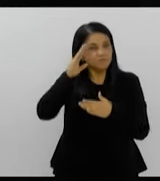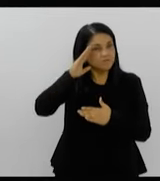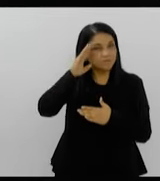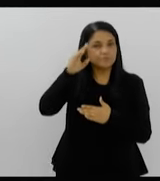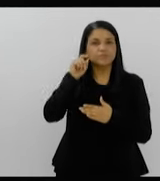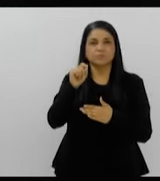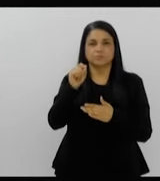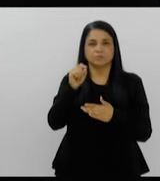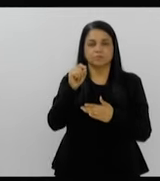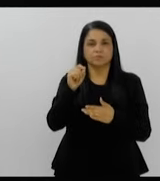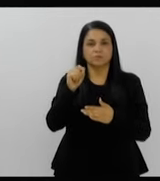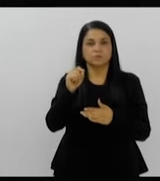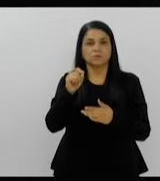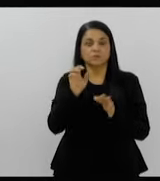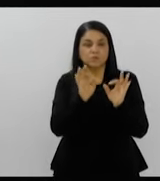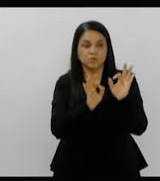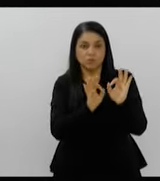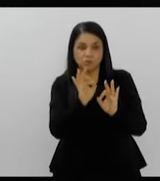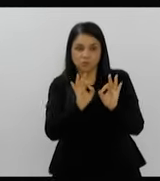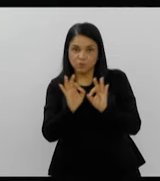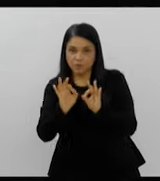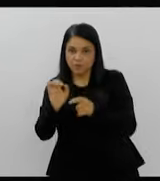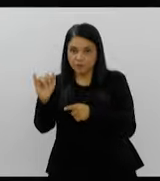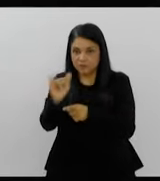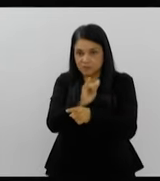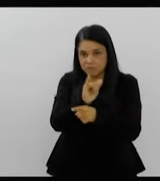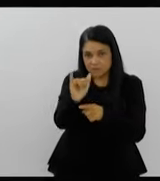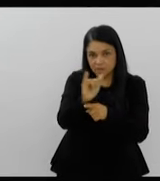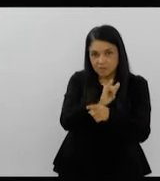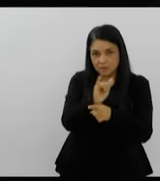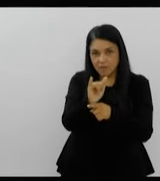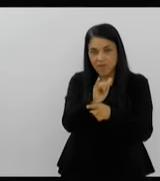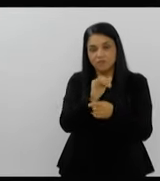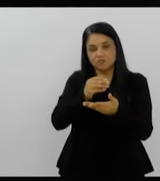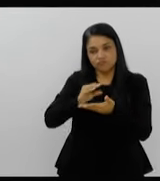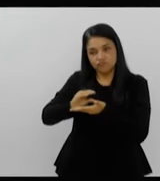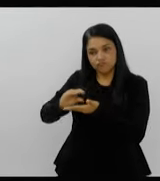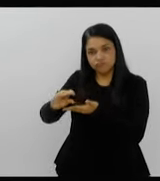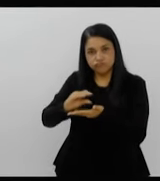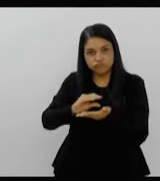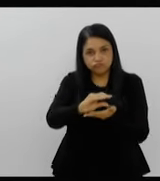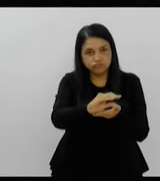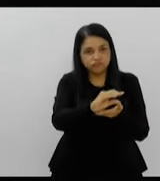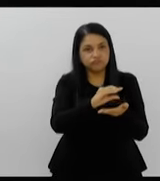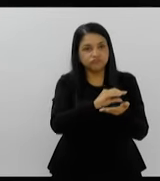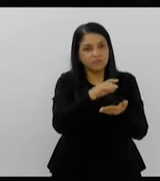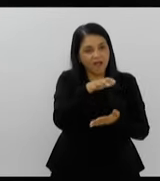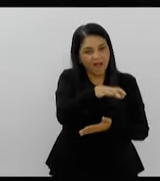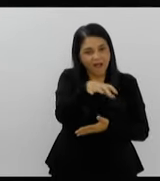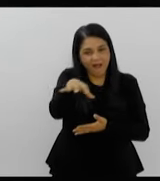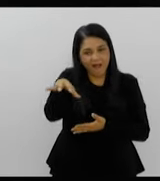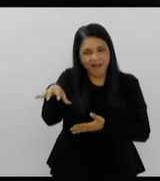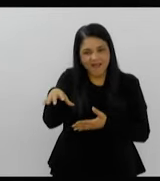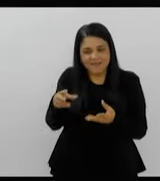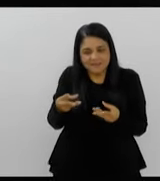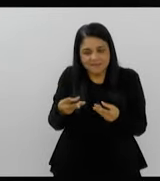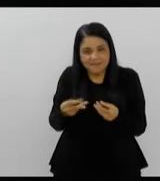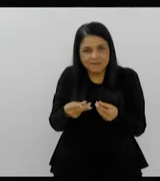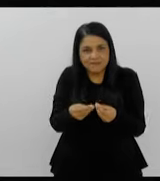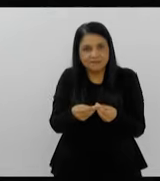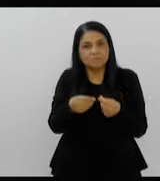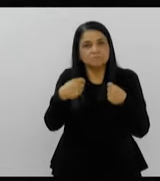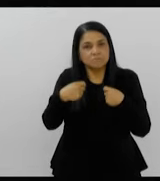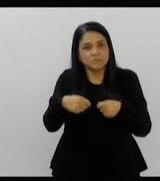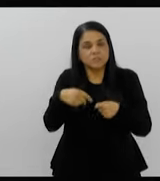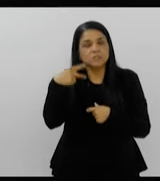que os nossos planos estratégicos, a alocação de recursos, a identificação das áreas sensíveis que